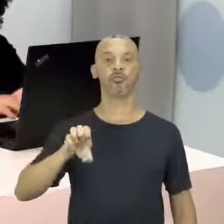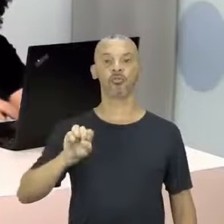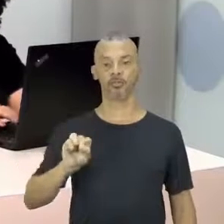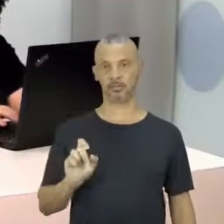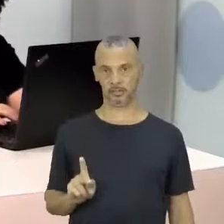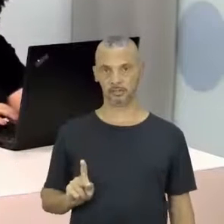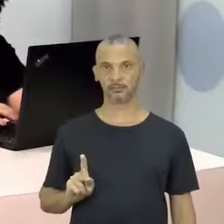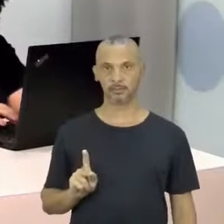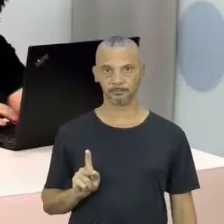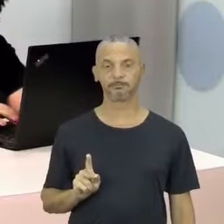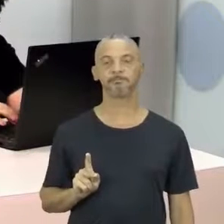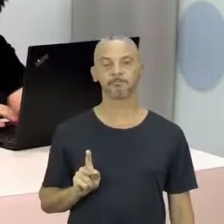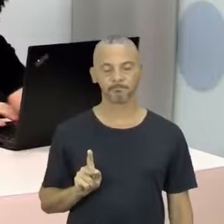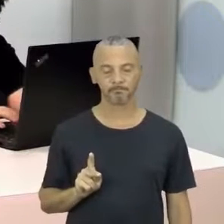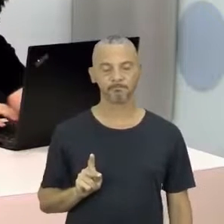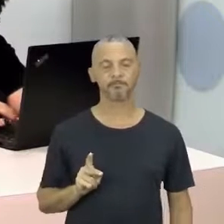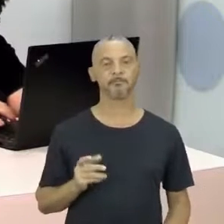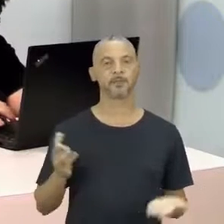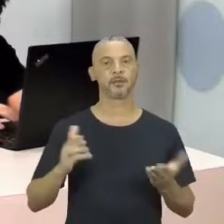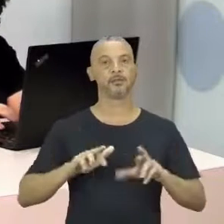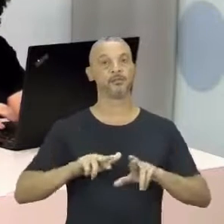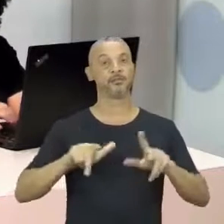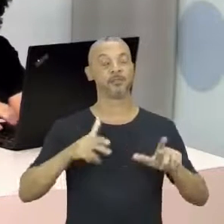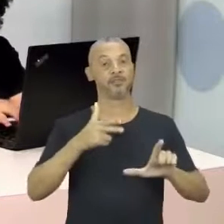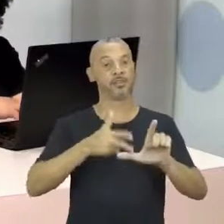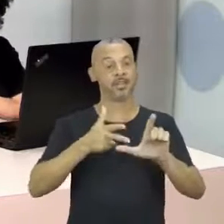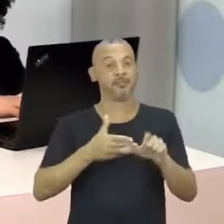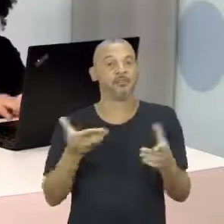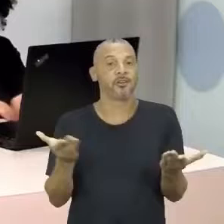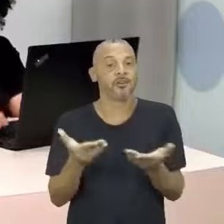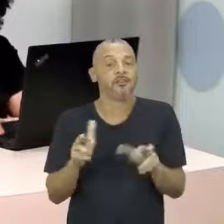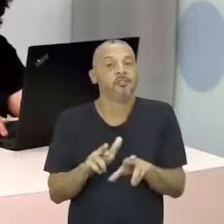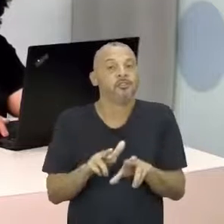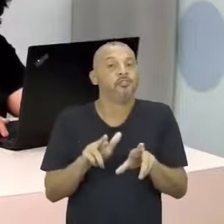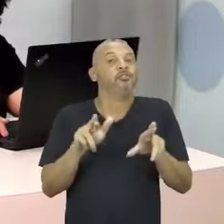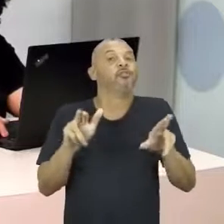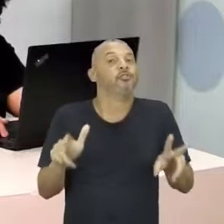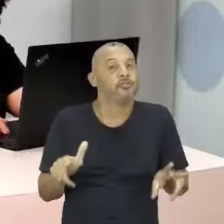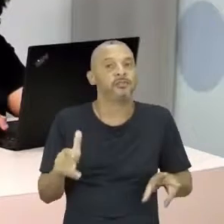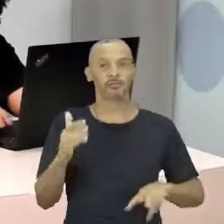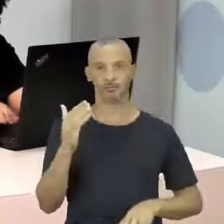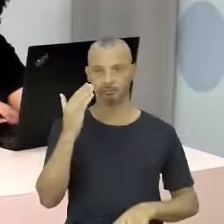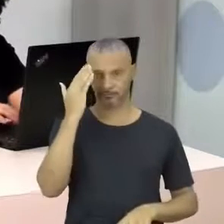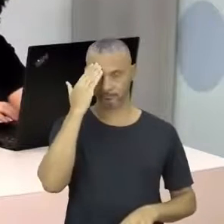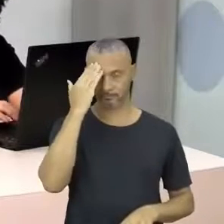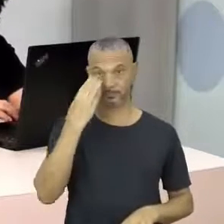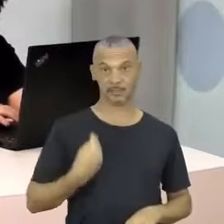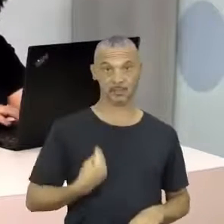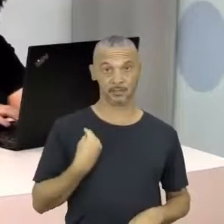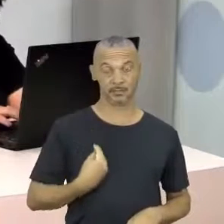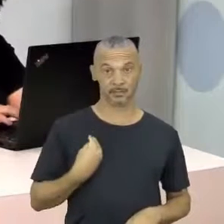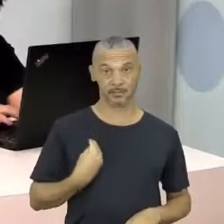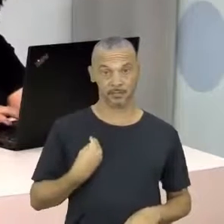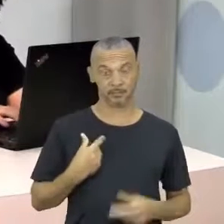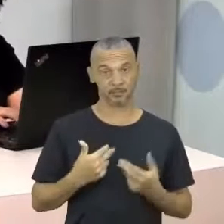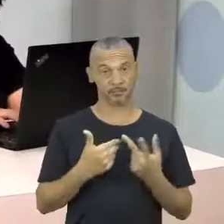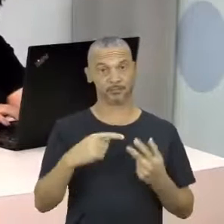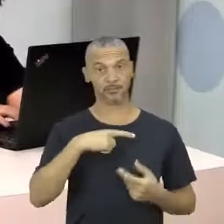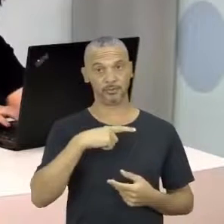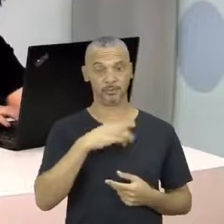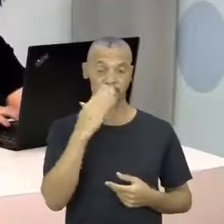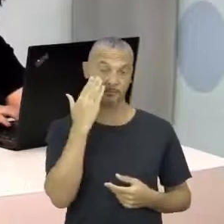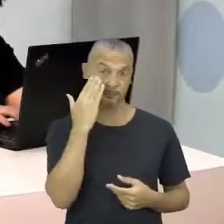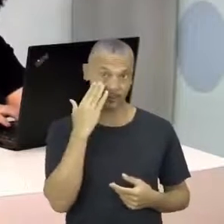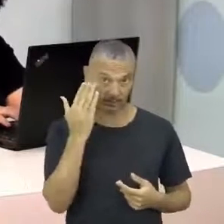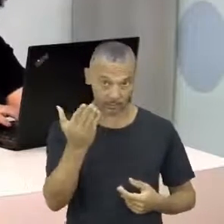lá na VUNESP. Essa inscrição, ela não é para o docente que participou do banco de talentos, tá bom?